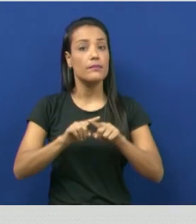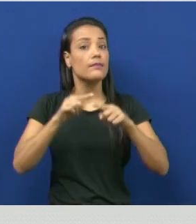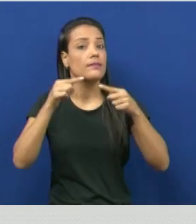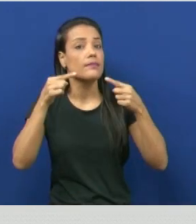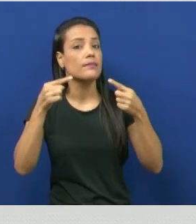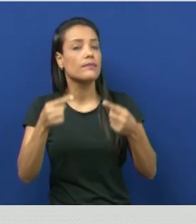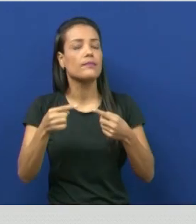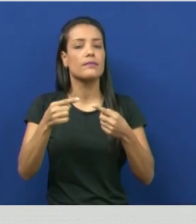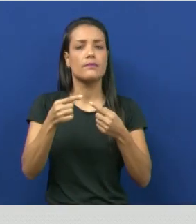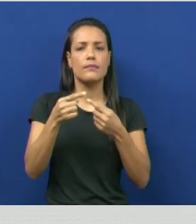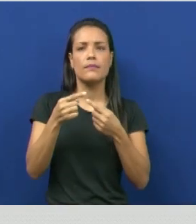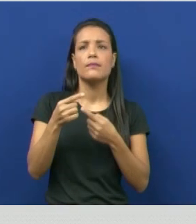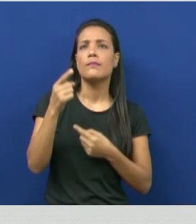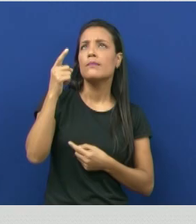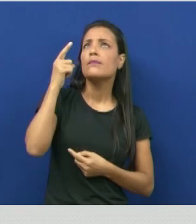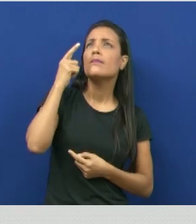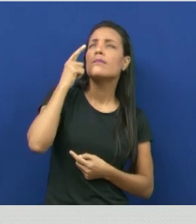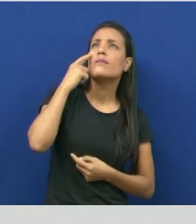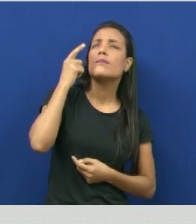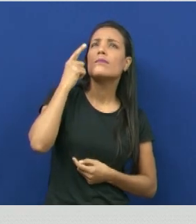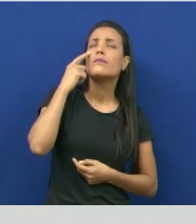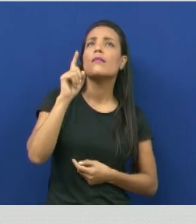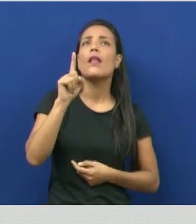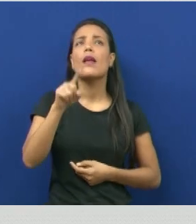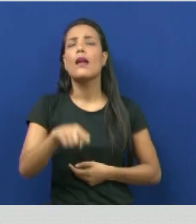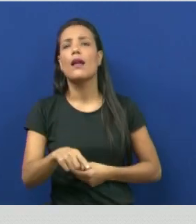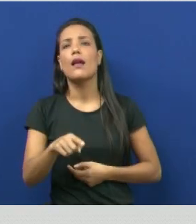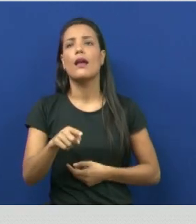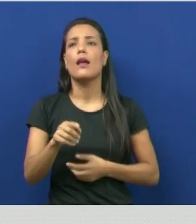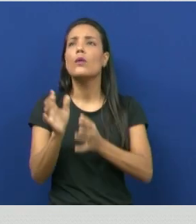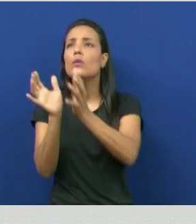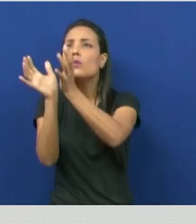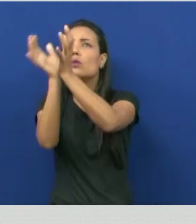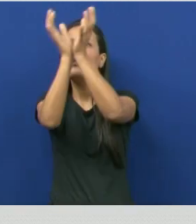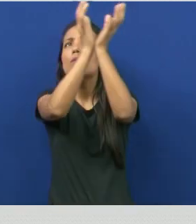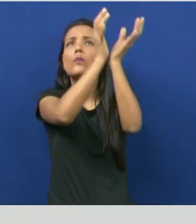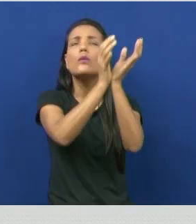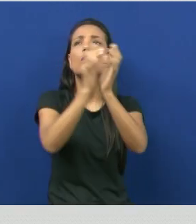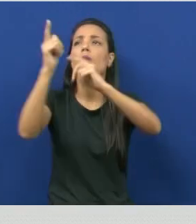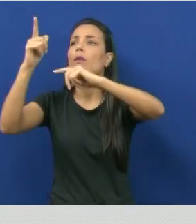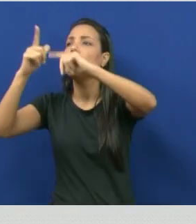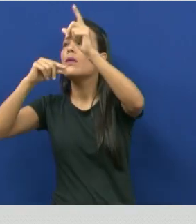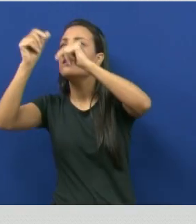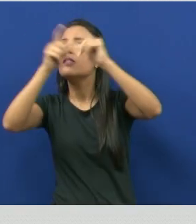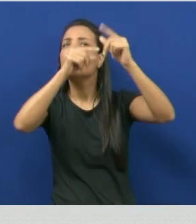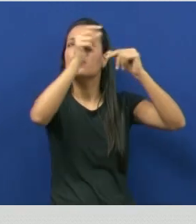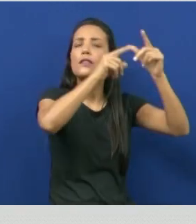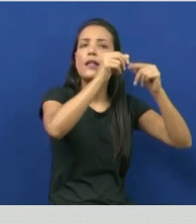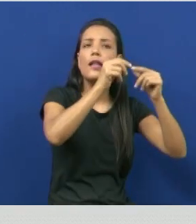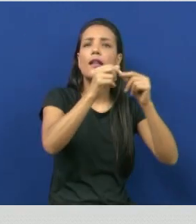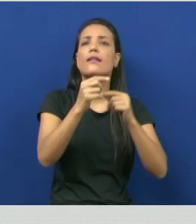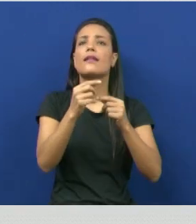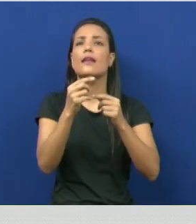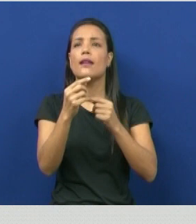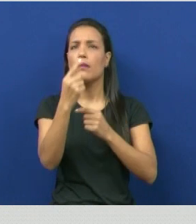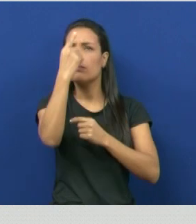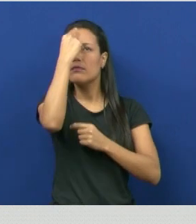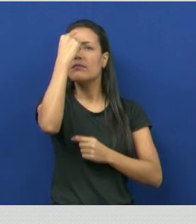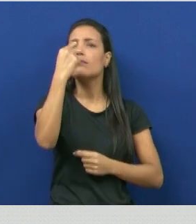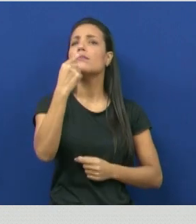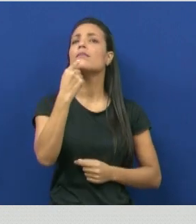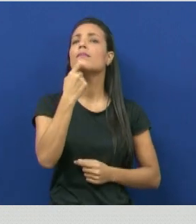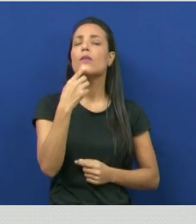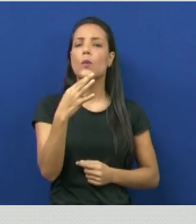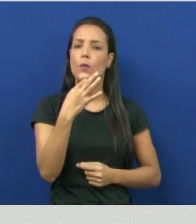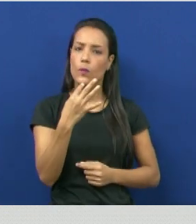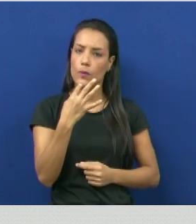são feitas é a respeito, por exemplo, de conjuntos de estrelas que podem formar figuras que conhecemos.